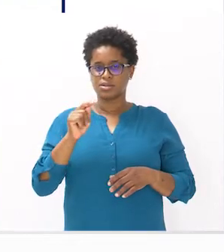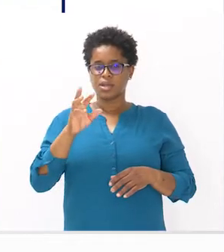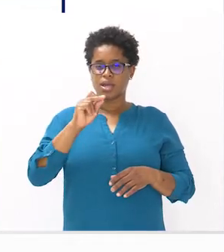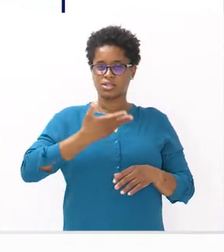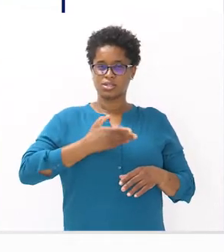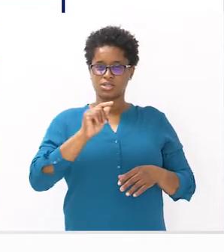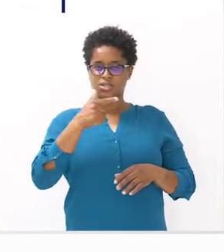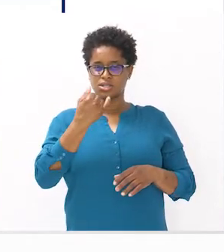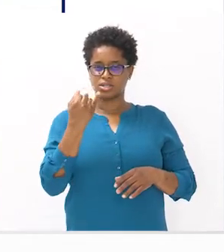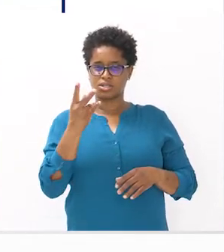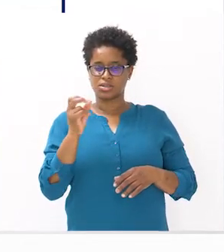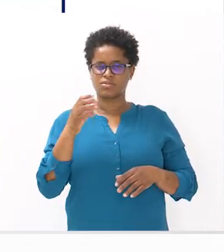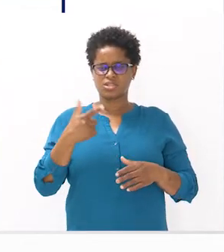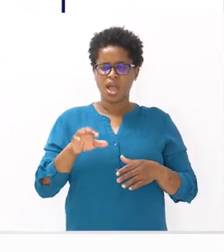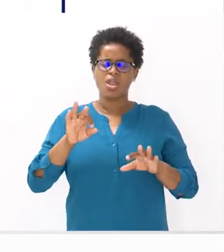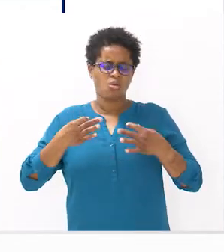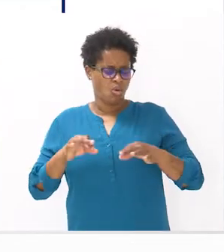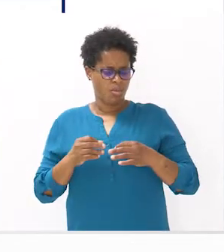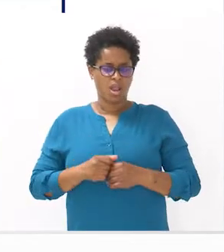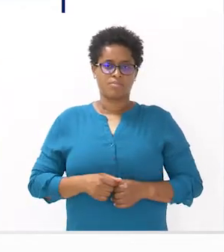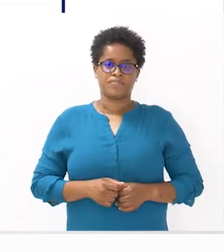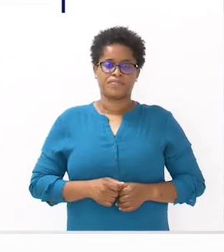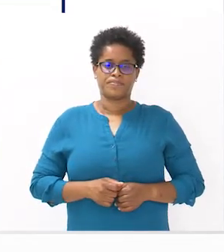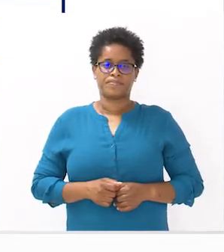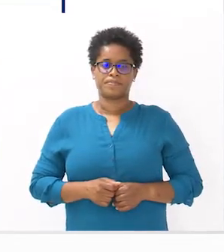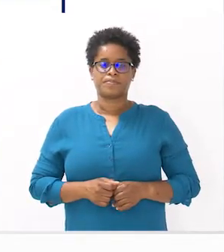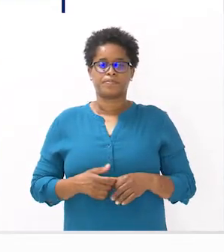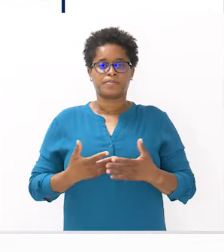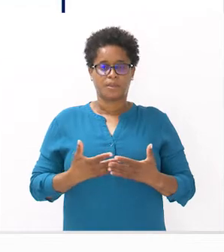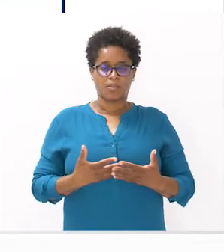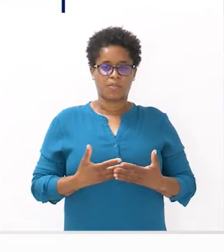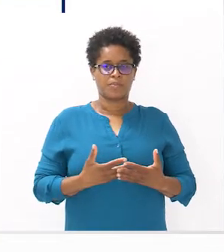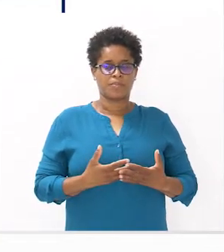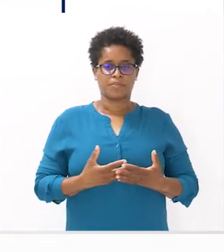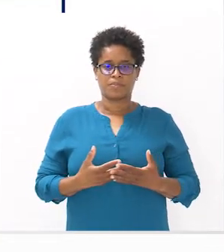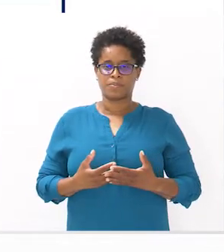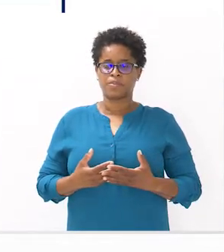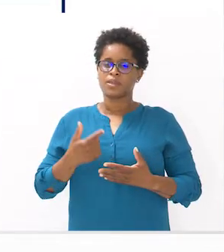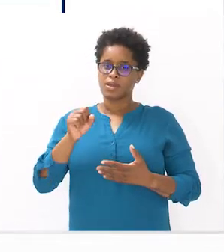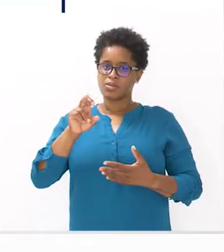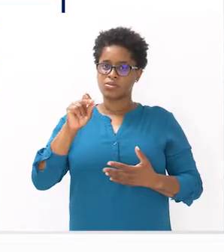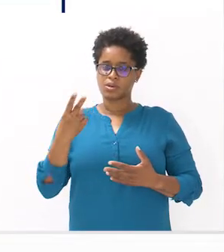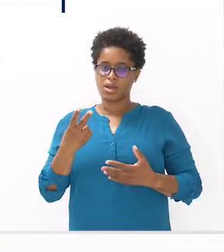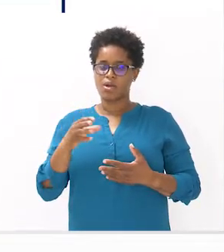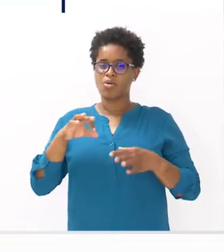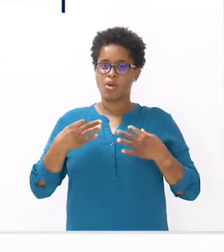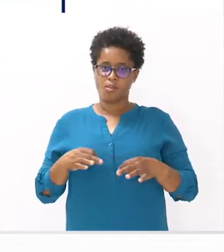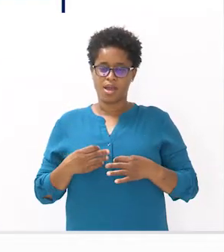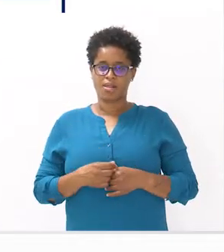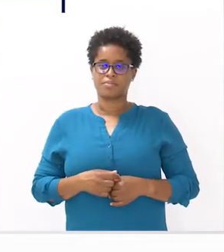no modo normal, não é? Portanto, está no grau